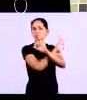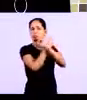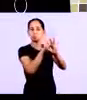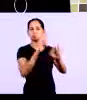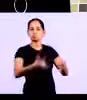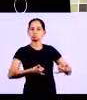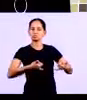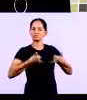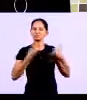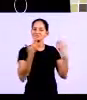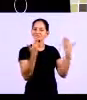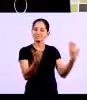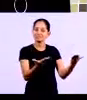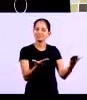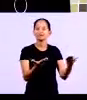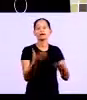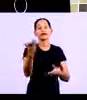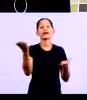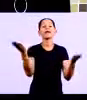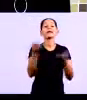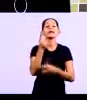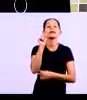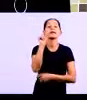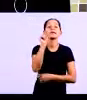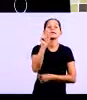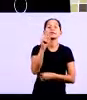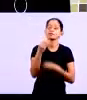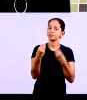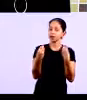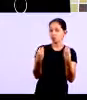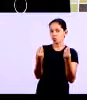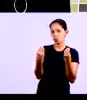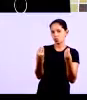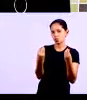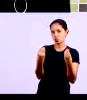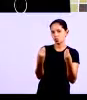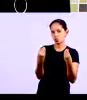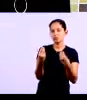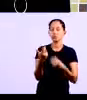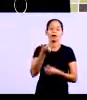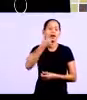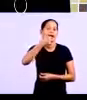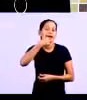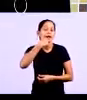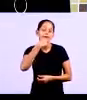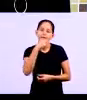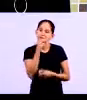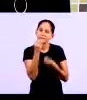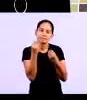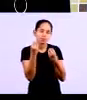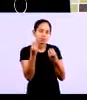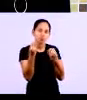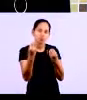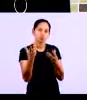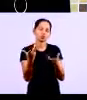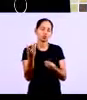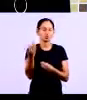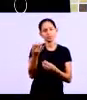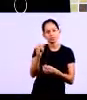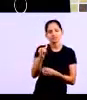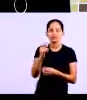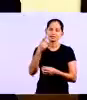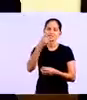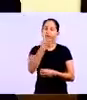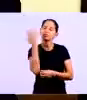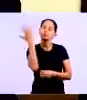orgulho. tão feliz assim quando eu ver a conta dos meus honorários. Meu irmão, e a mamãe, como é que tá? A mamãe tá bem? Mas você tá tão